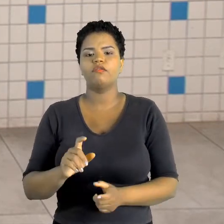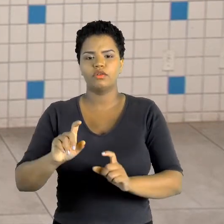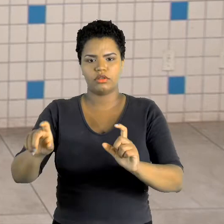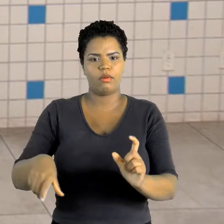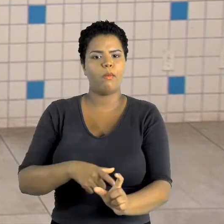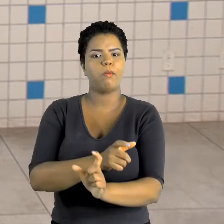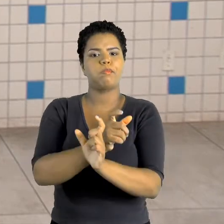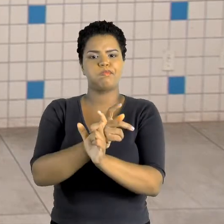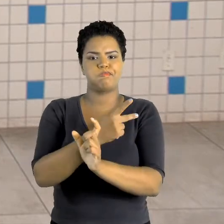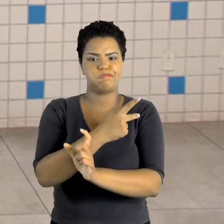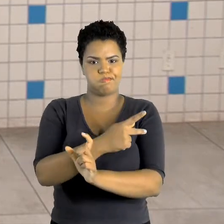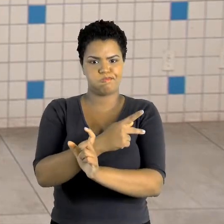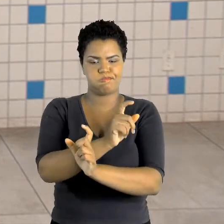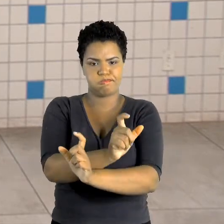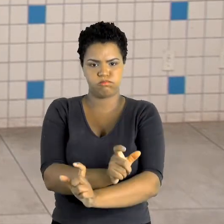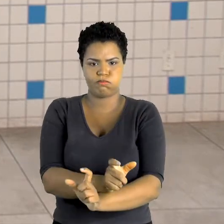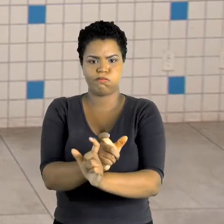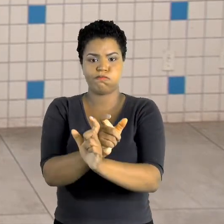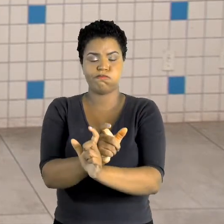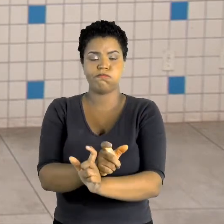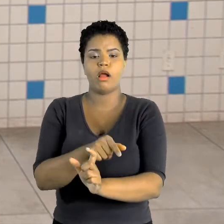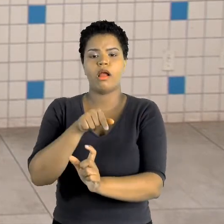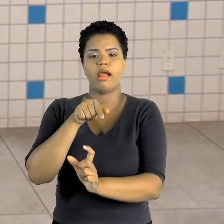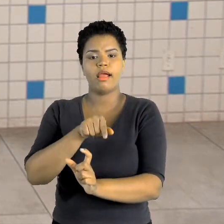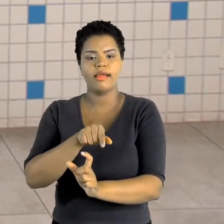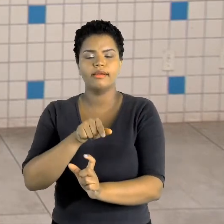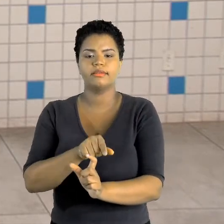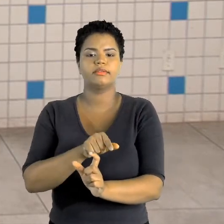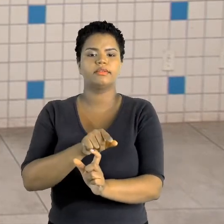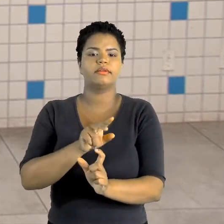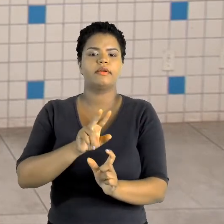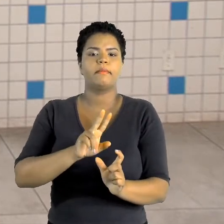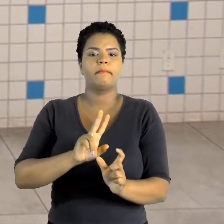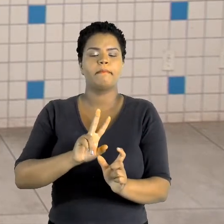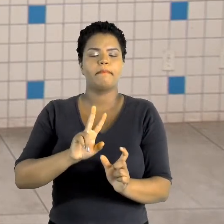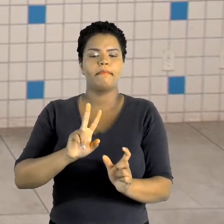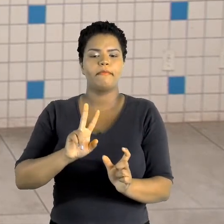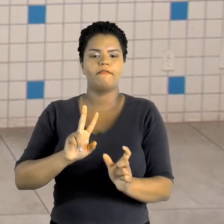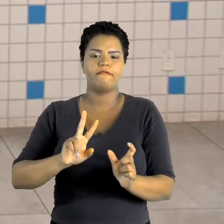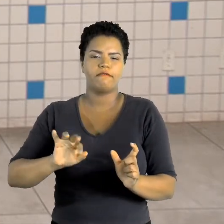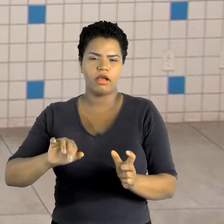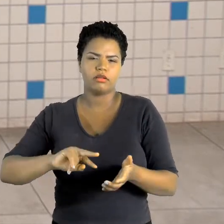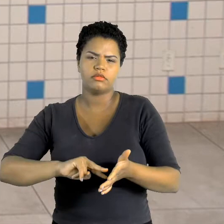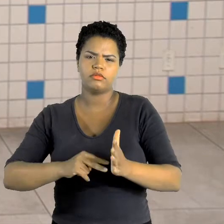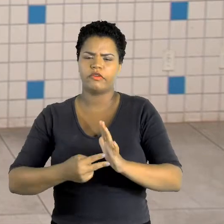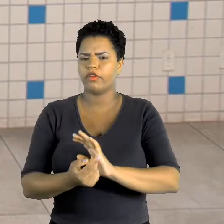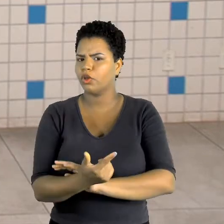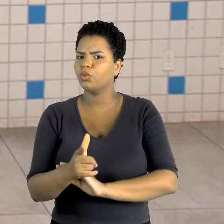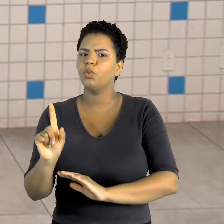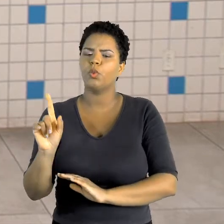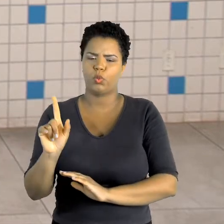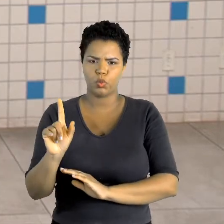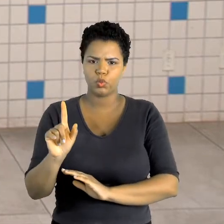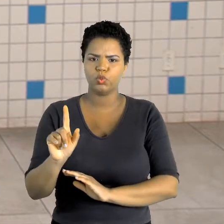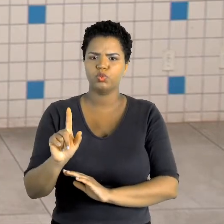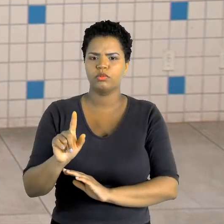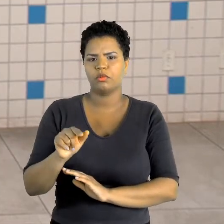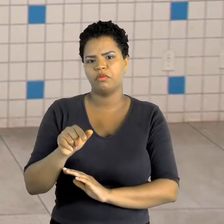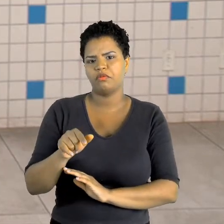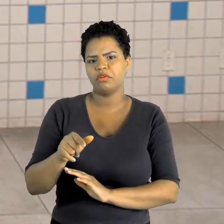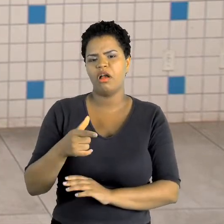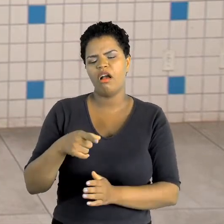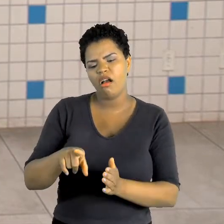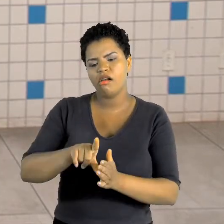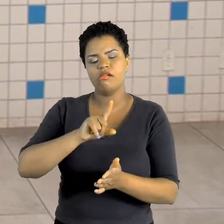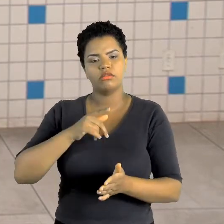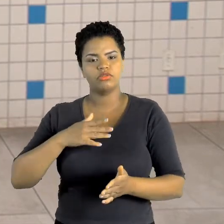usou um morfemazinho antes dessa palavra para dar um outro sentido. Então, algo que você curtia, agora você